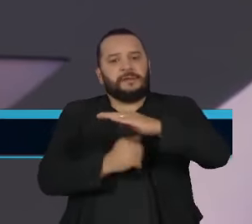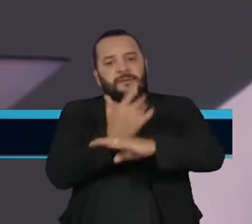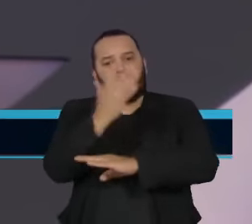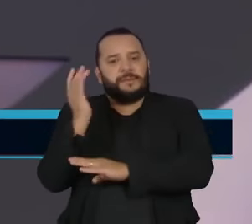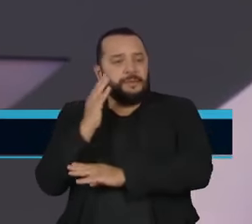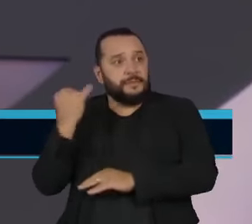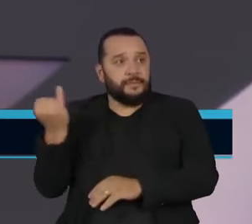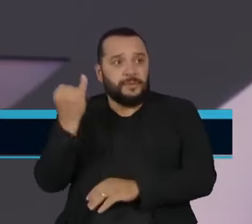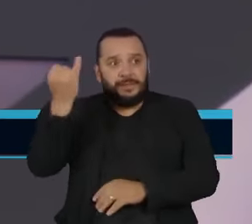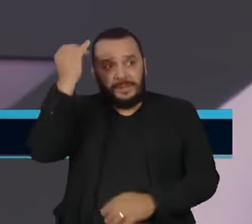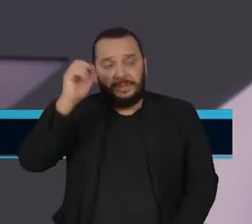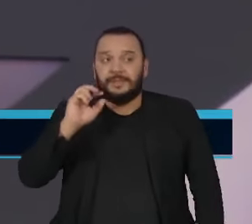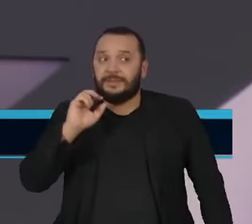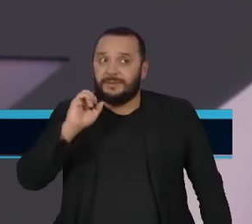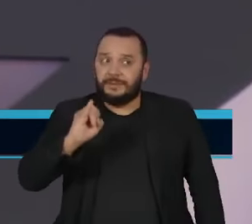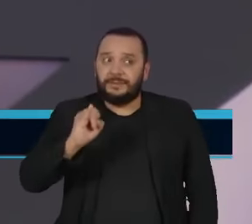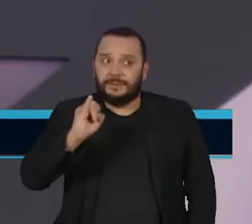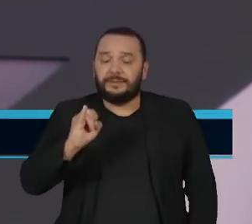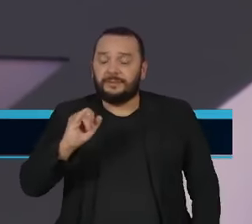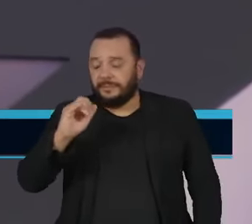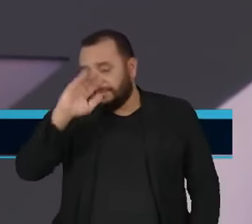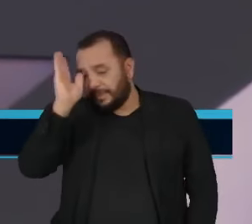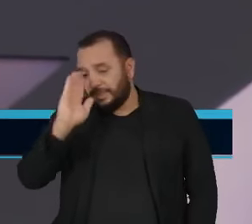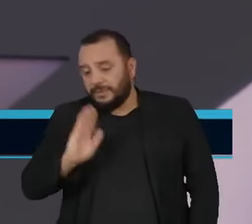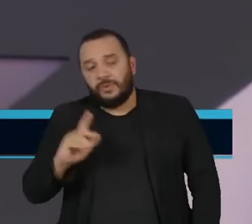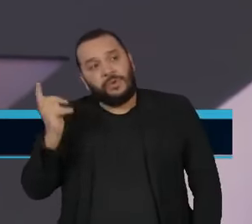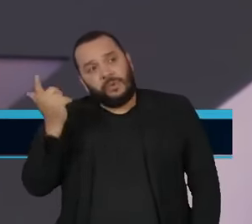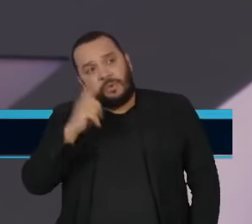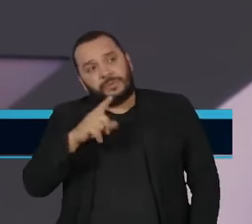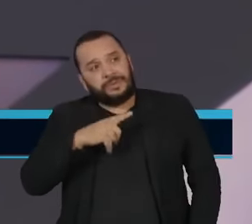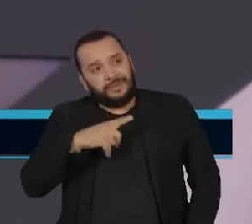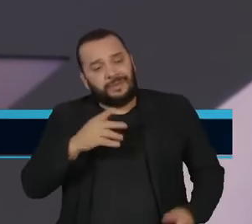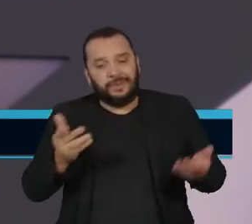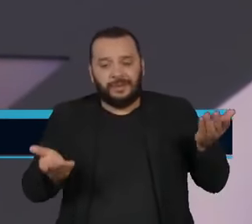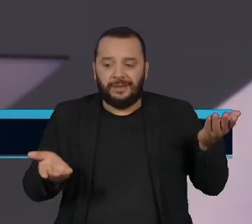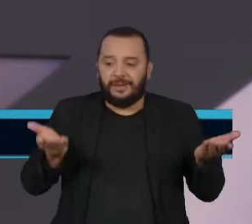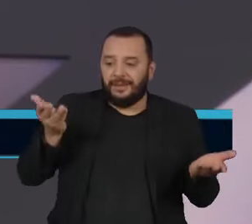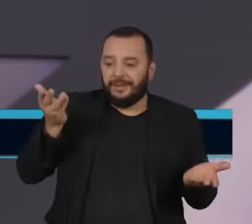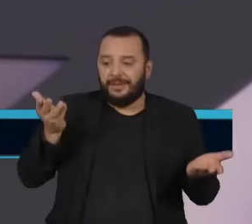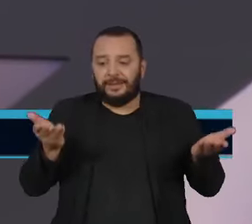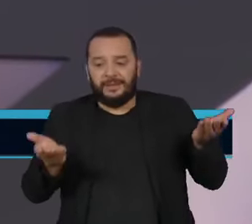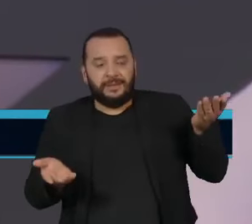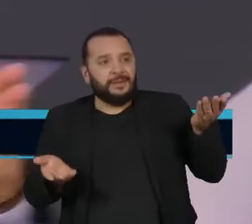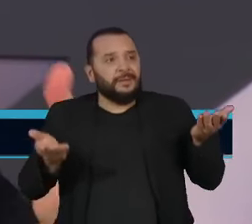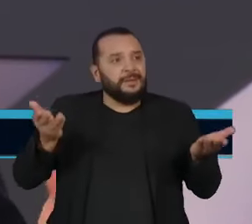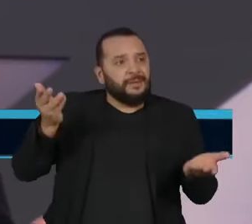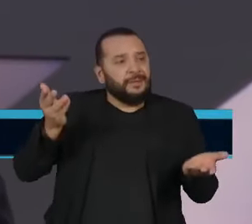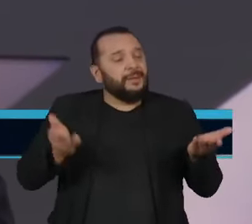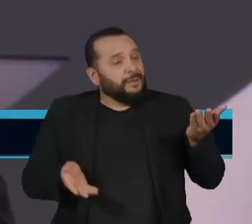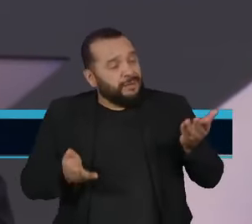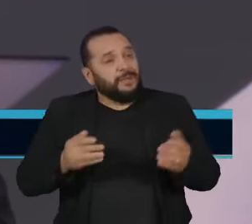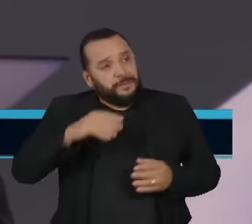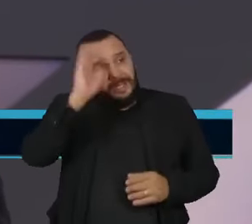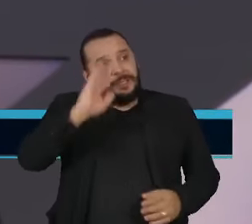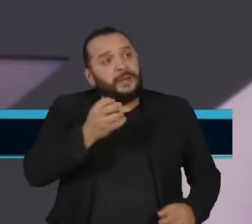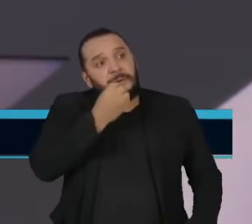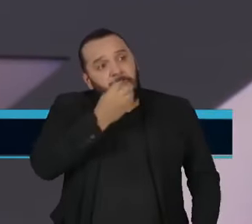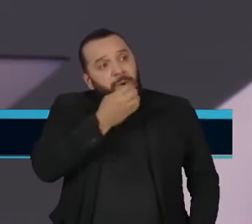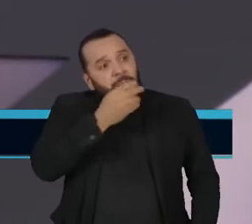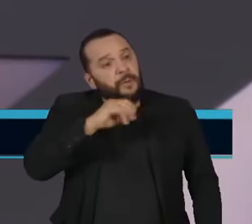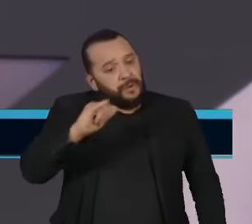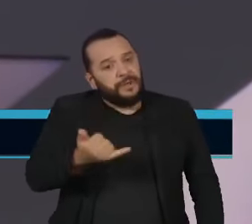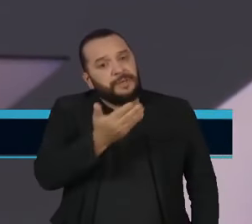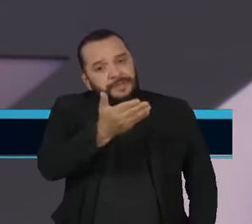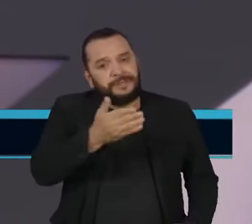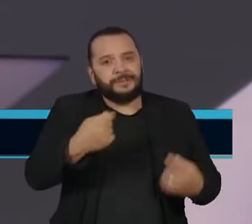esse mecanismo sair minimamente equilibrado, o Brasil é um dos grandes campeões para se aproveitar disso. Agora, tem que ter, de novo, uma costura política e tem que